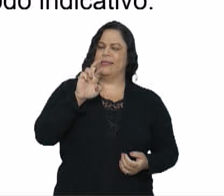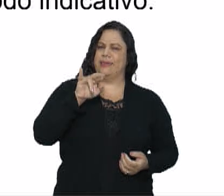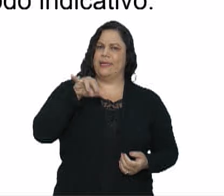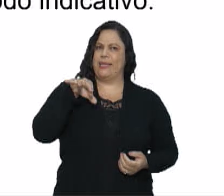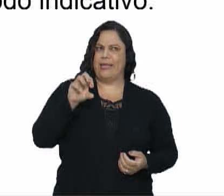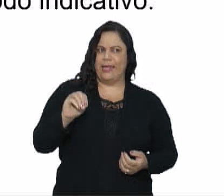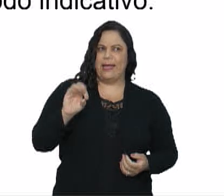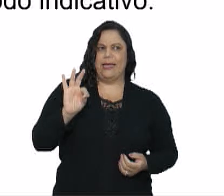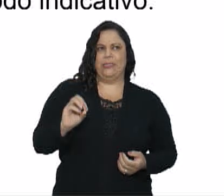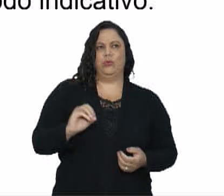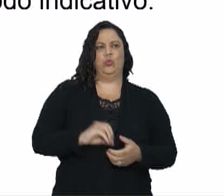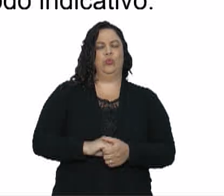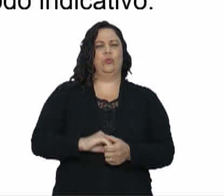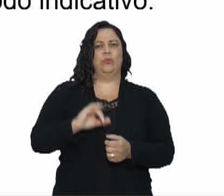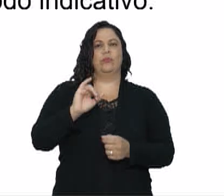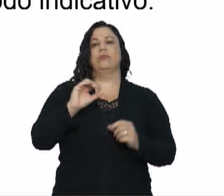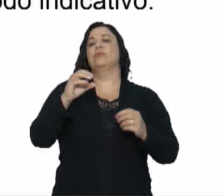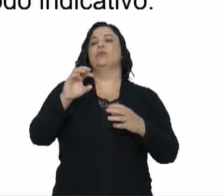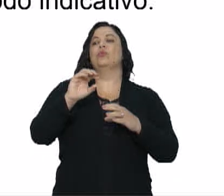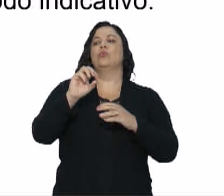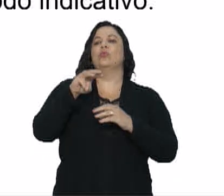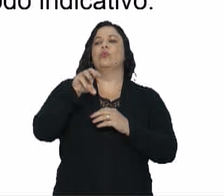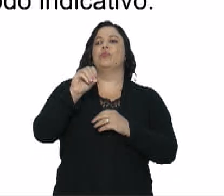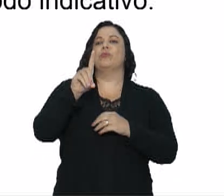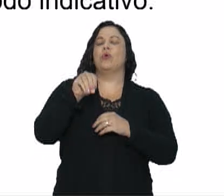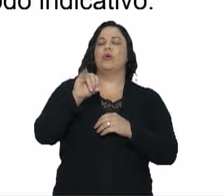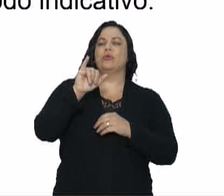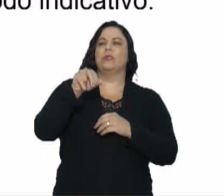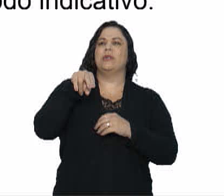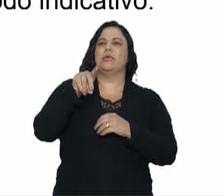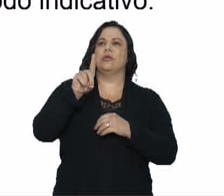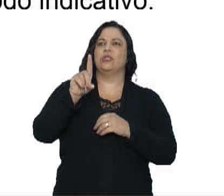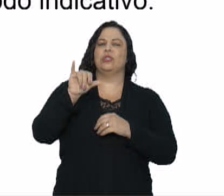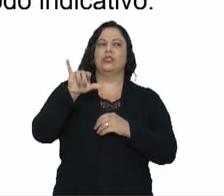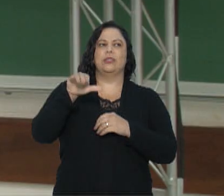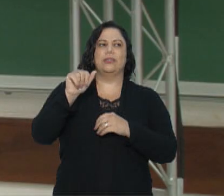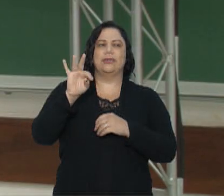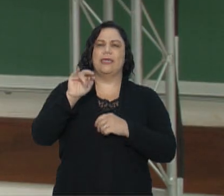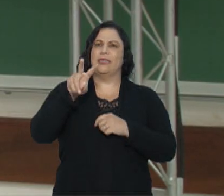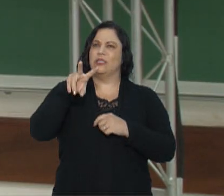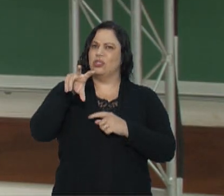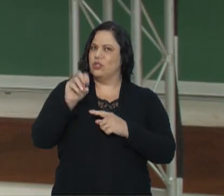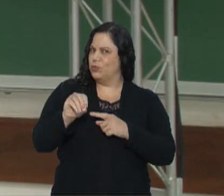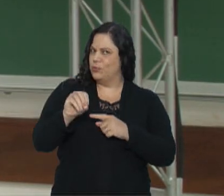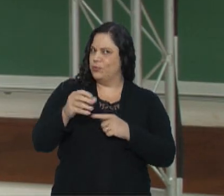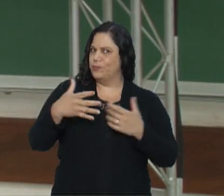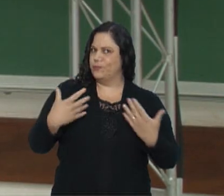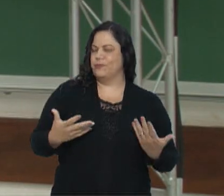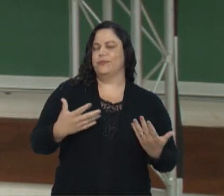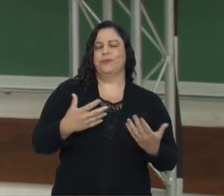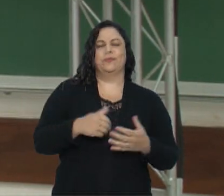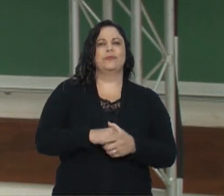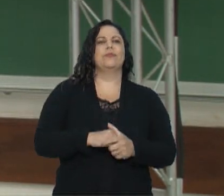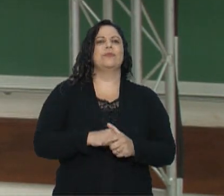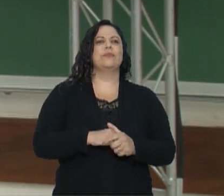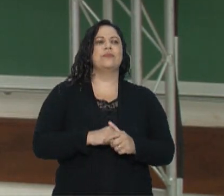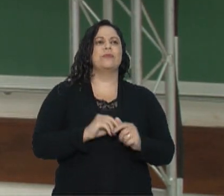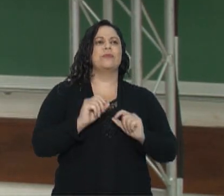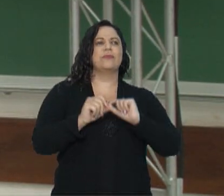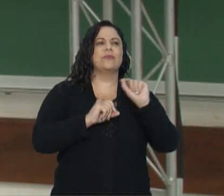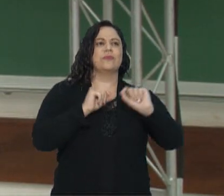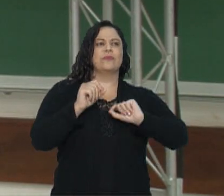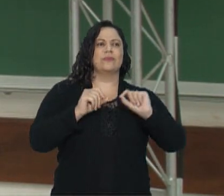fazia, pretérito imperfeito do modo indicativo, certíssimo, só eu interpretar, eu vou conseguir chegar a isso,